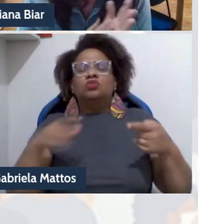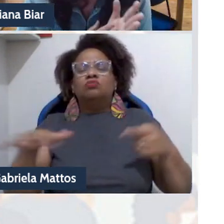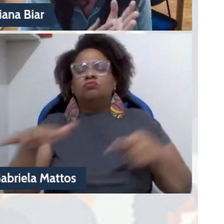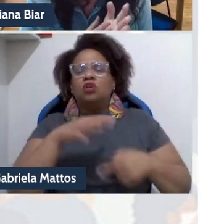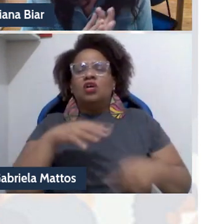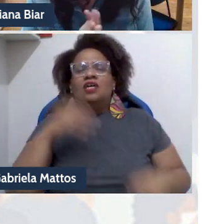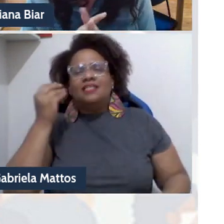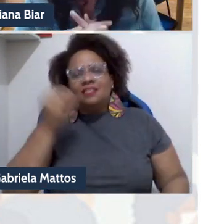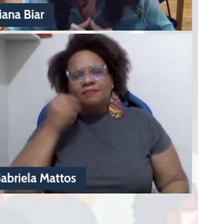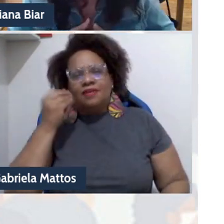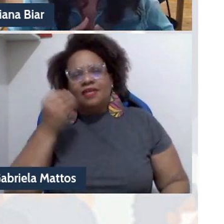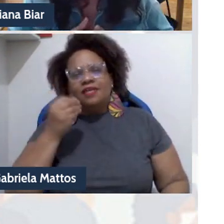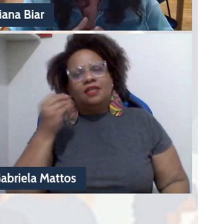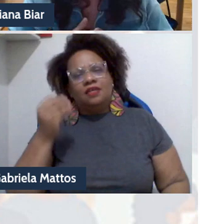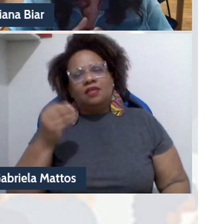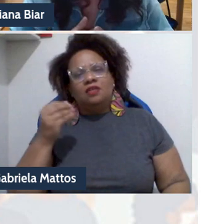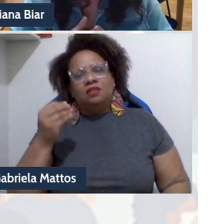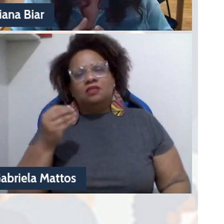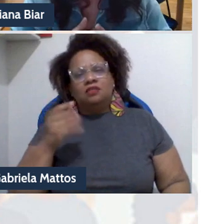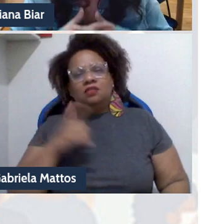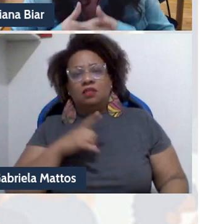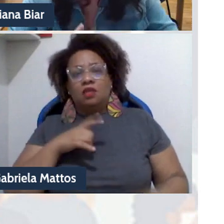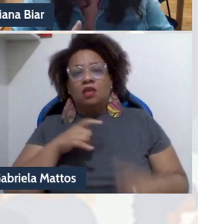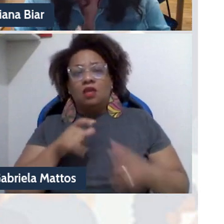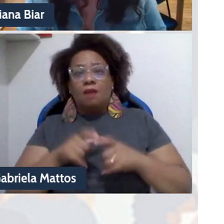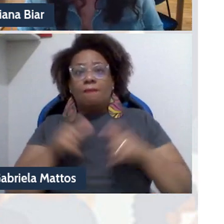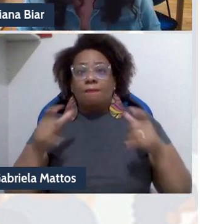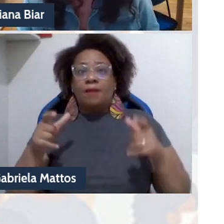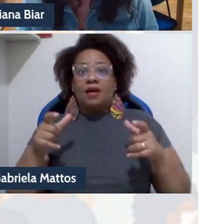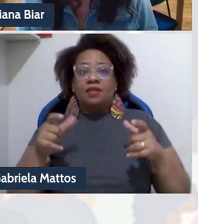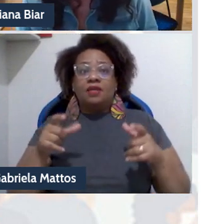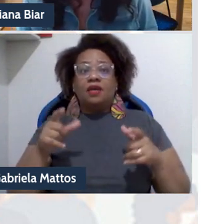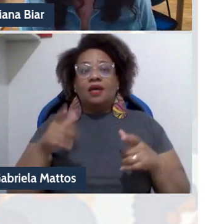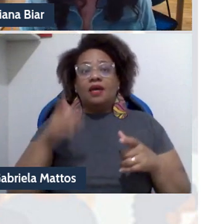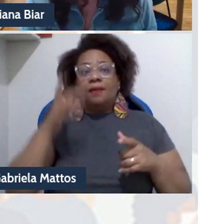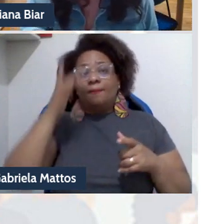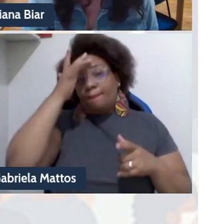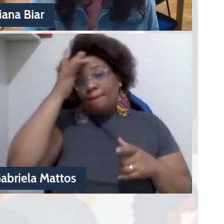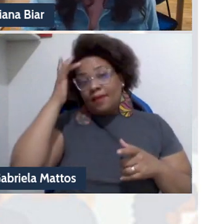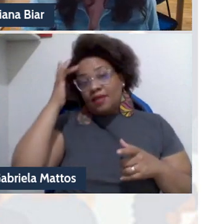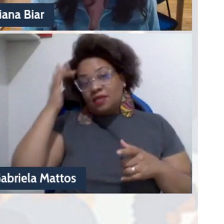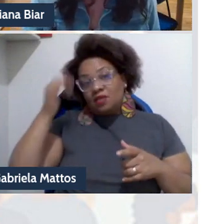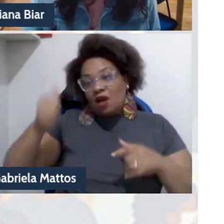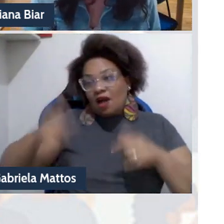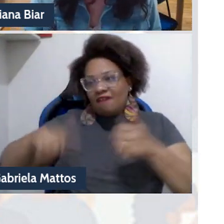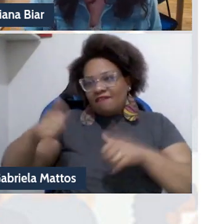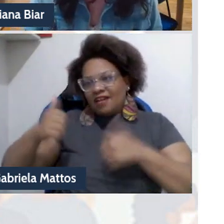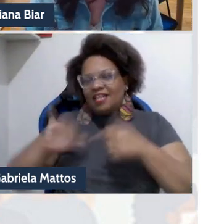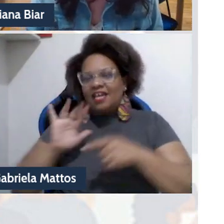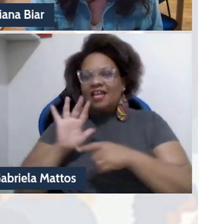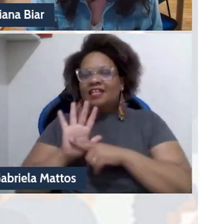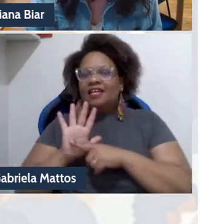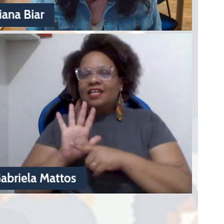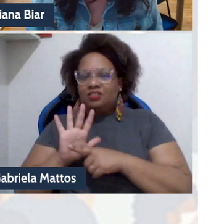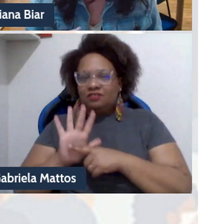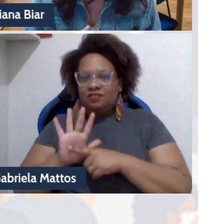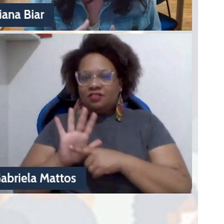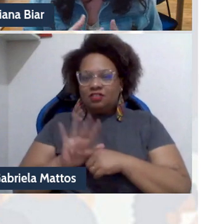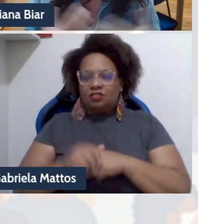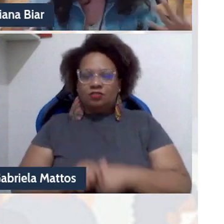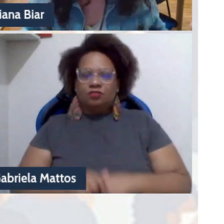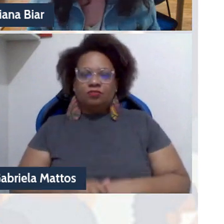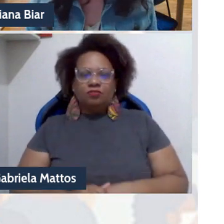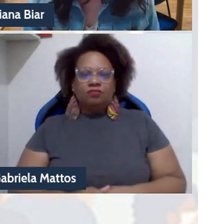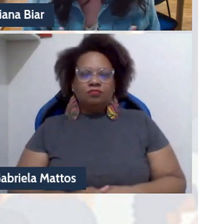Né? Na maioria dos casos, são os empregadores que são avaliados negativamente. De qualquer forma, a gente